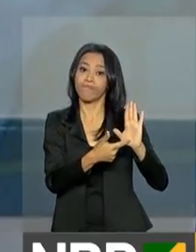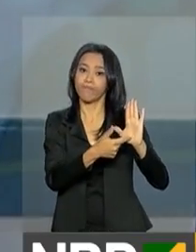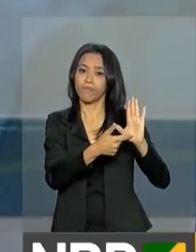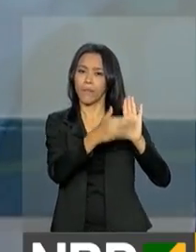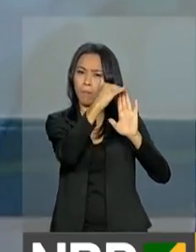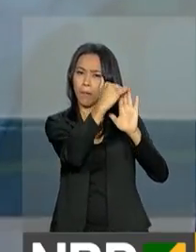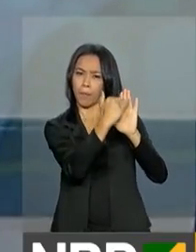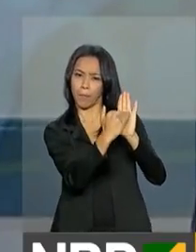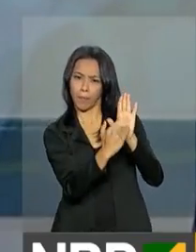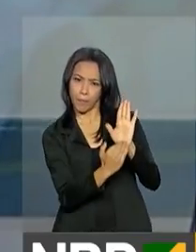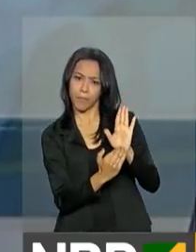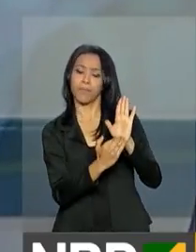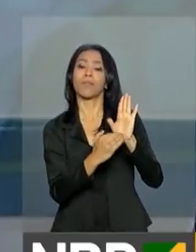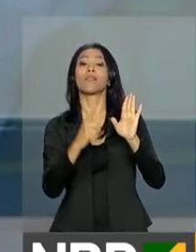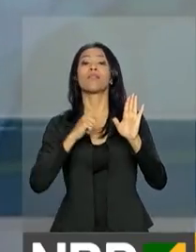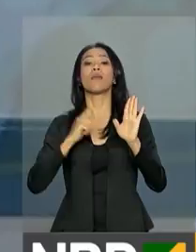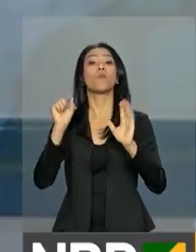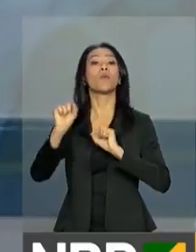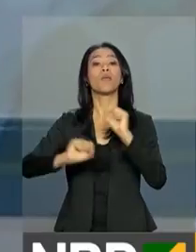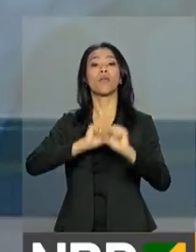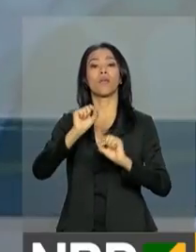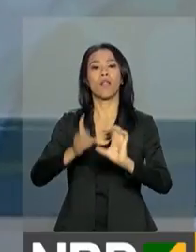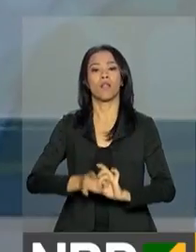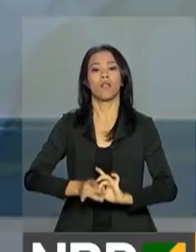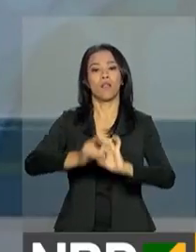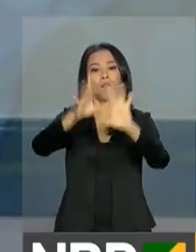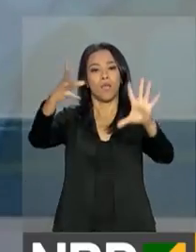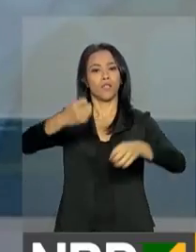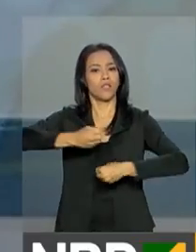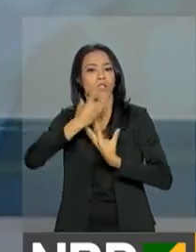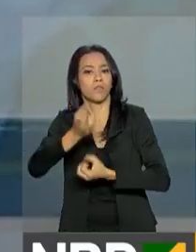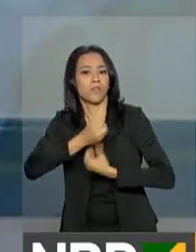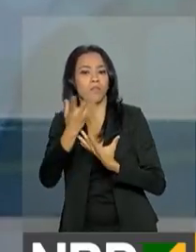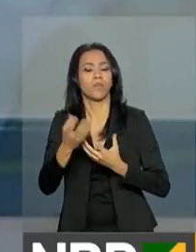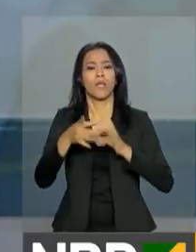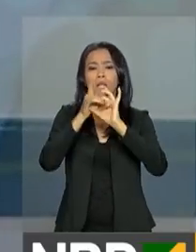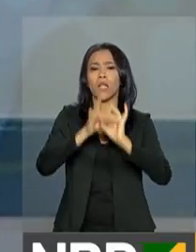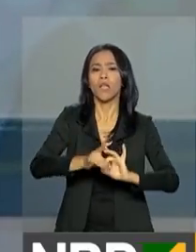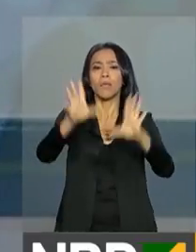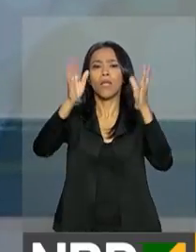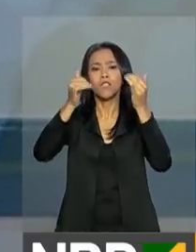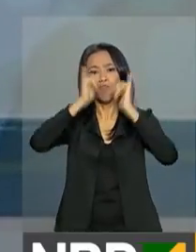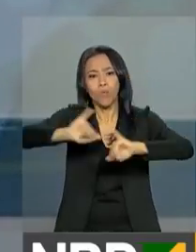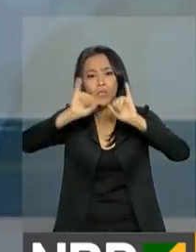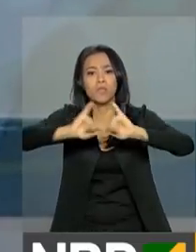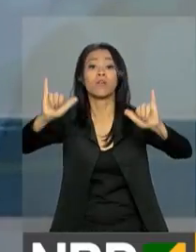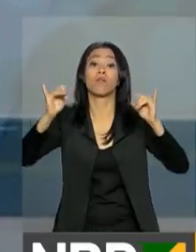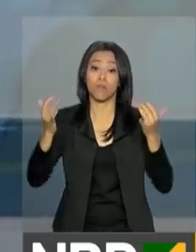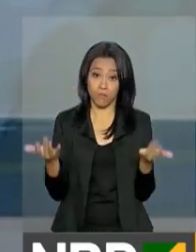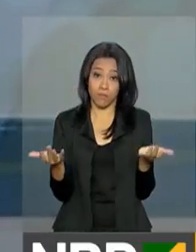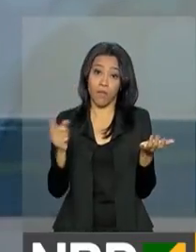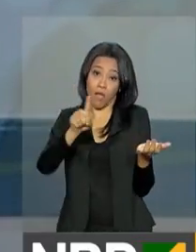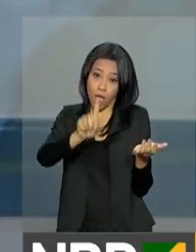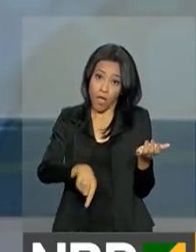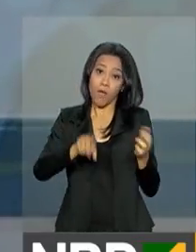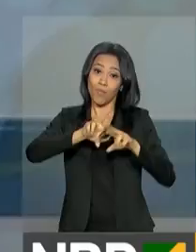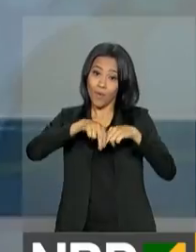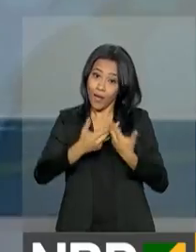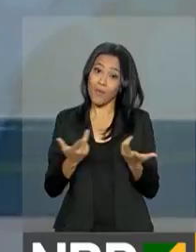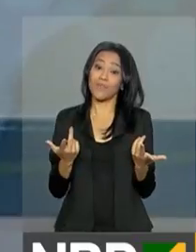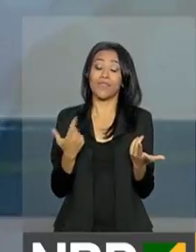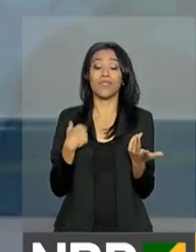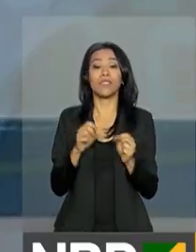assecuratórias da liberdade de expressão, da liberdade de informação, em consequência, da